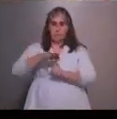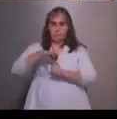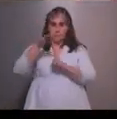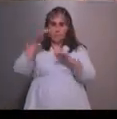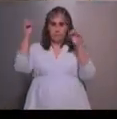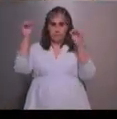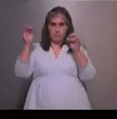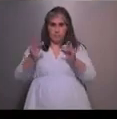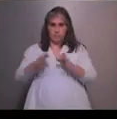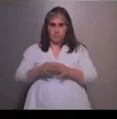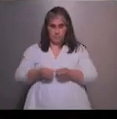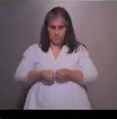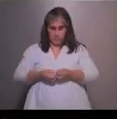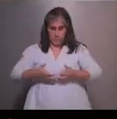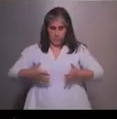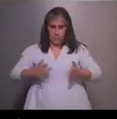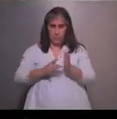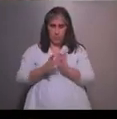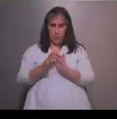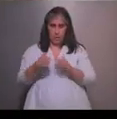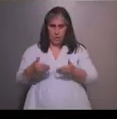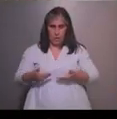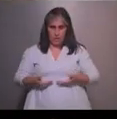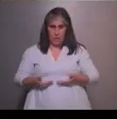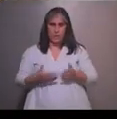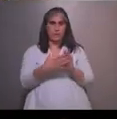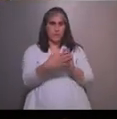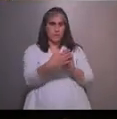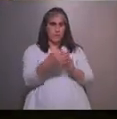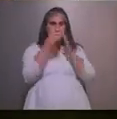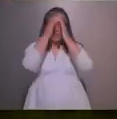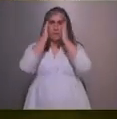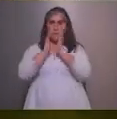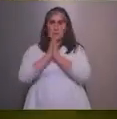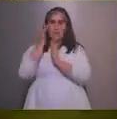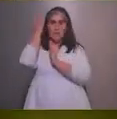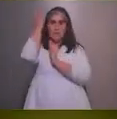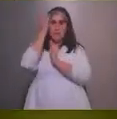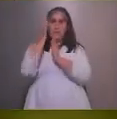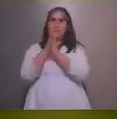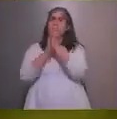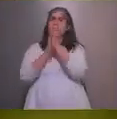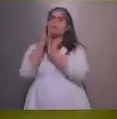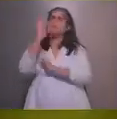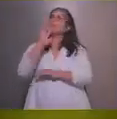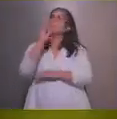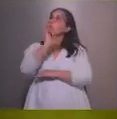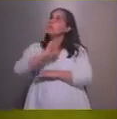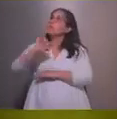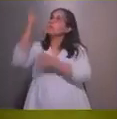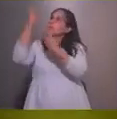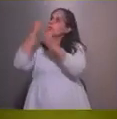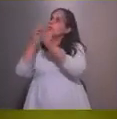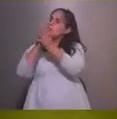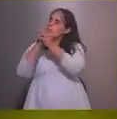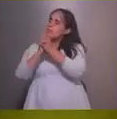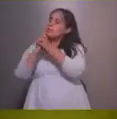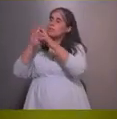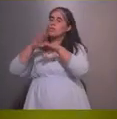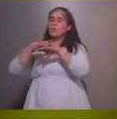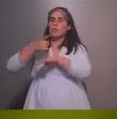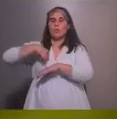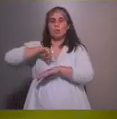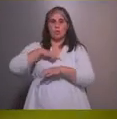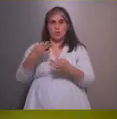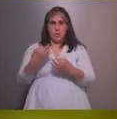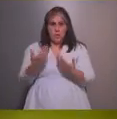e bendito é o fruto do vosso ventre, Jesus. Santa Maria, Mãe de Deus, rogai por nós, pecadores, agora e